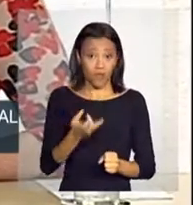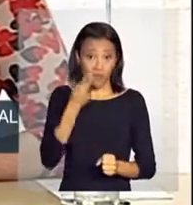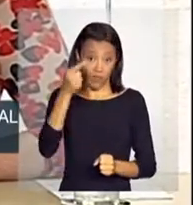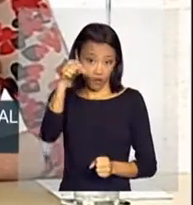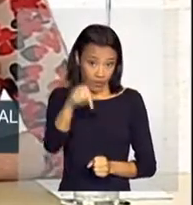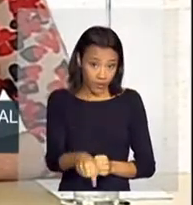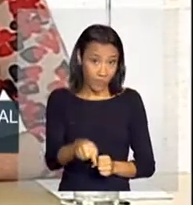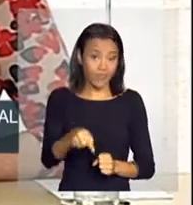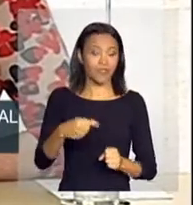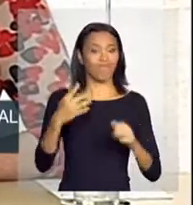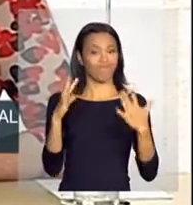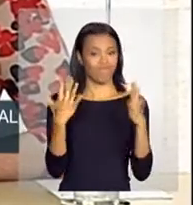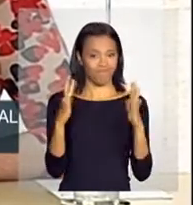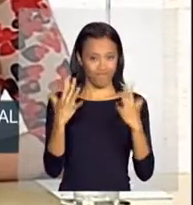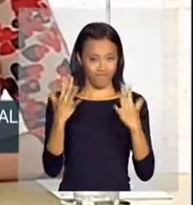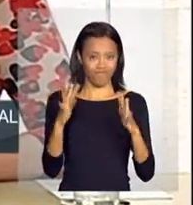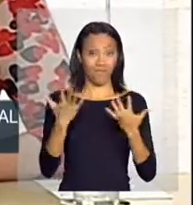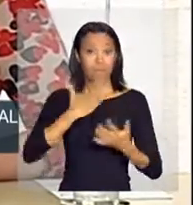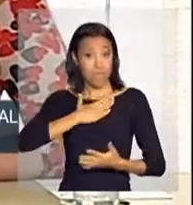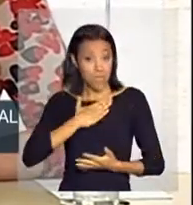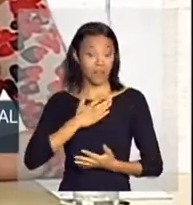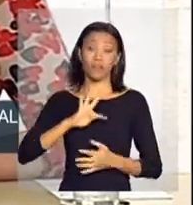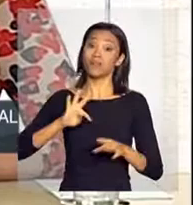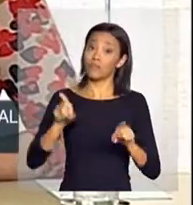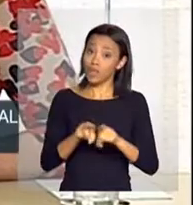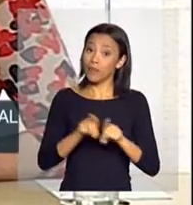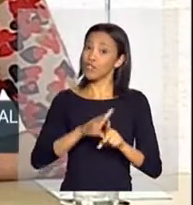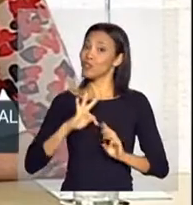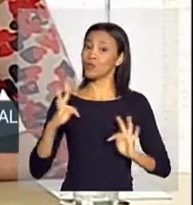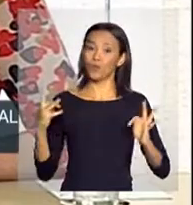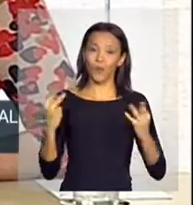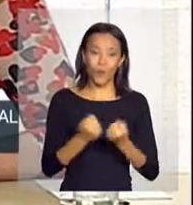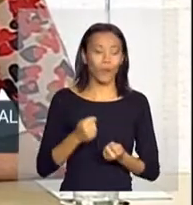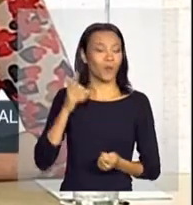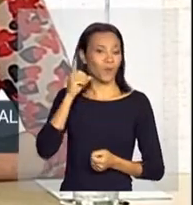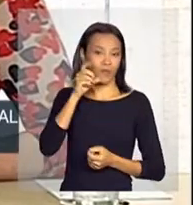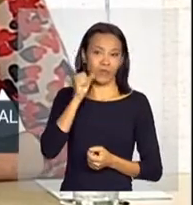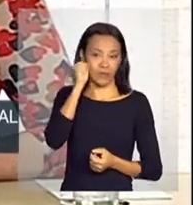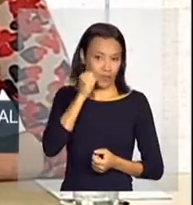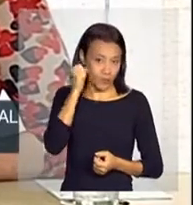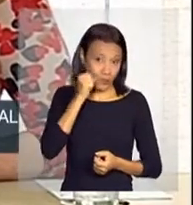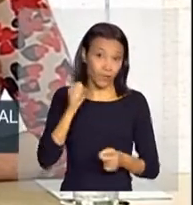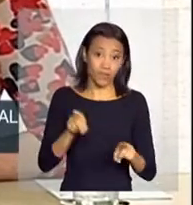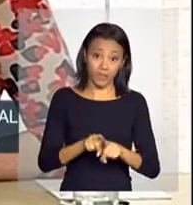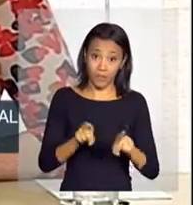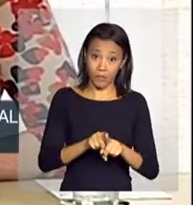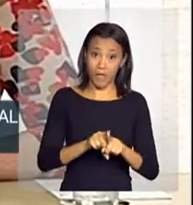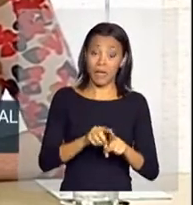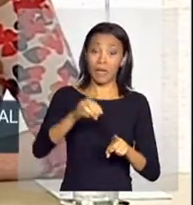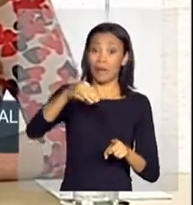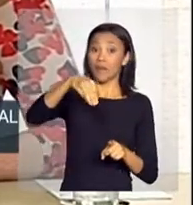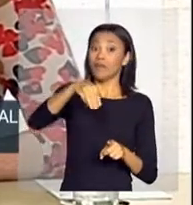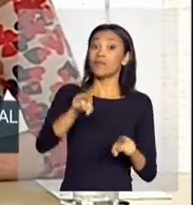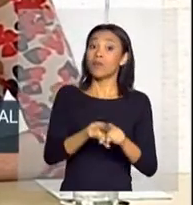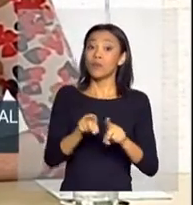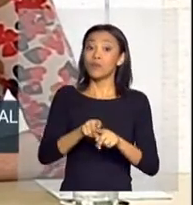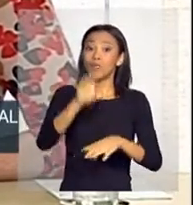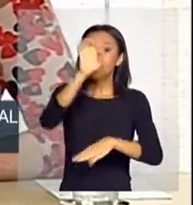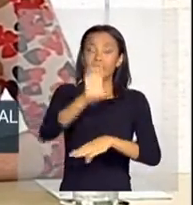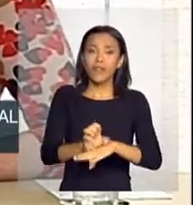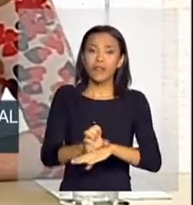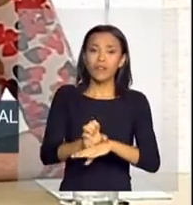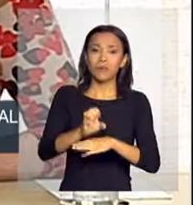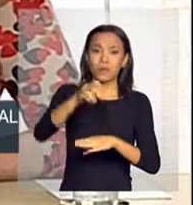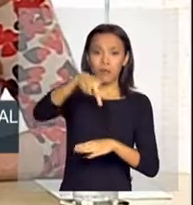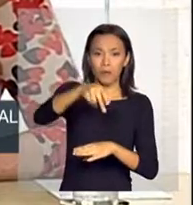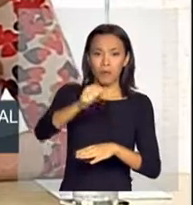render as nossas homenagens minha de todos os senadores e senadoras a ex-senadora marinor do Estado do Pará